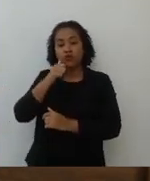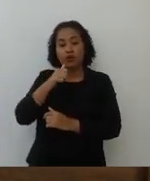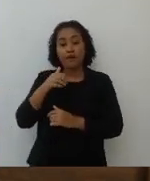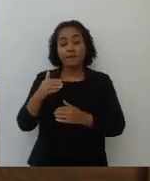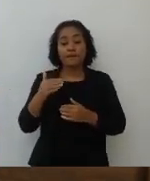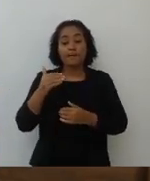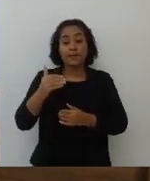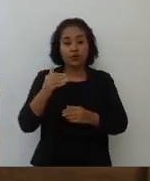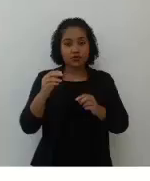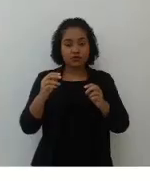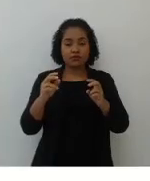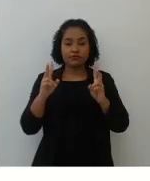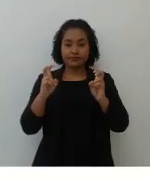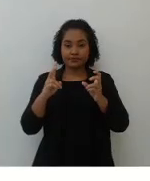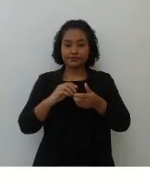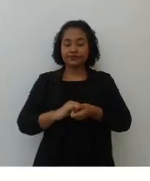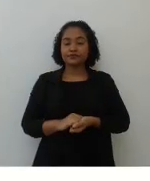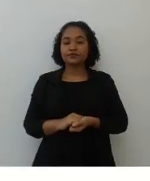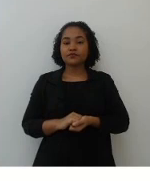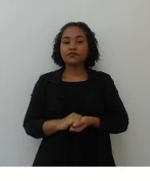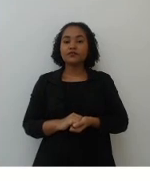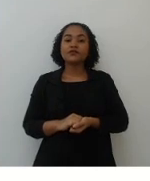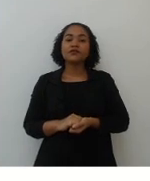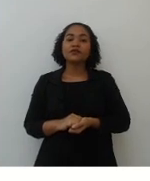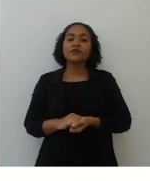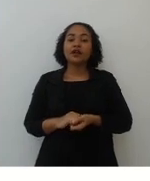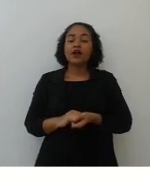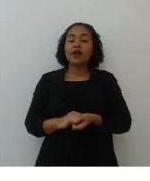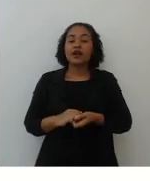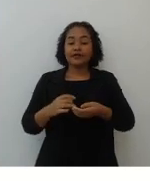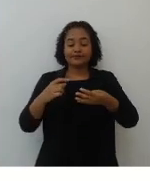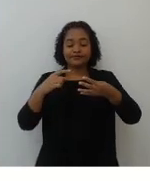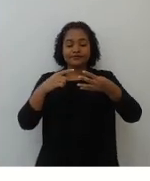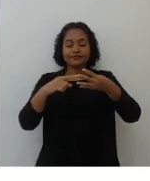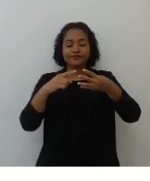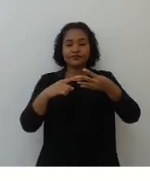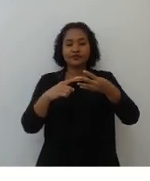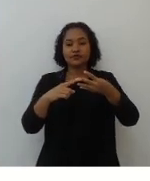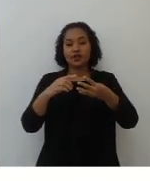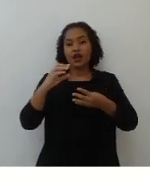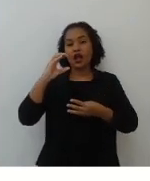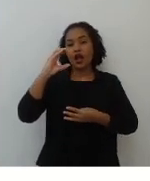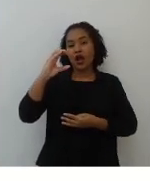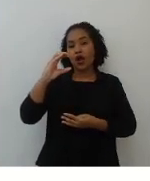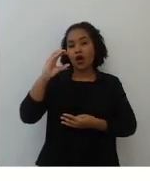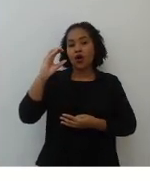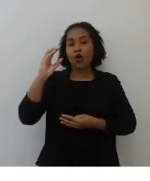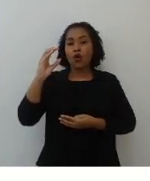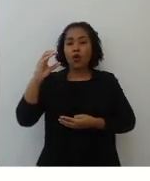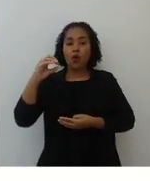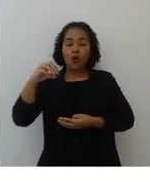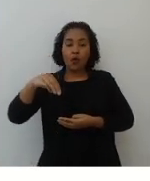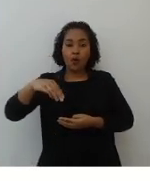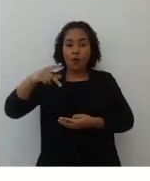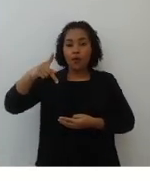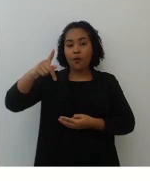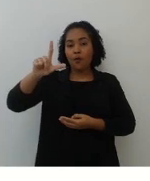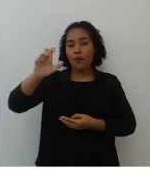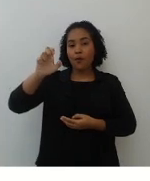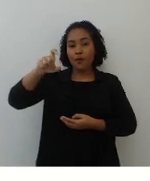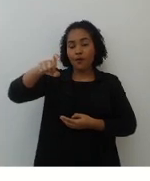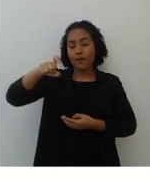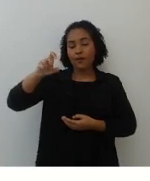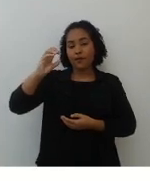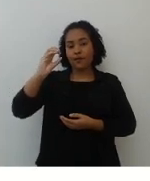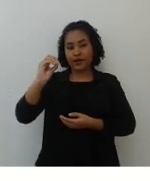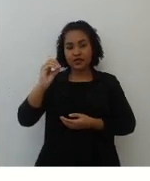organela? Olha lá no slide. Conhecendo o complexo golgiense. O complexo golgiense, ele é também chamado de complexo de Golgi